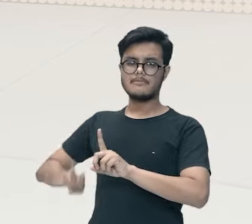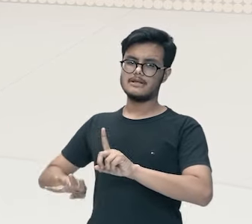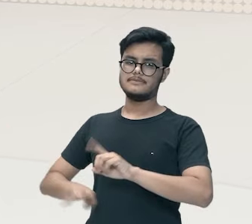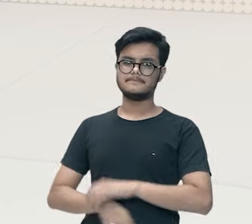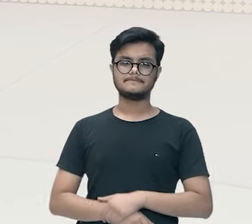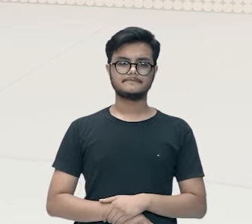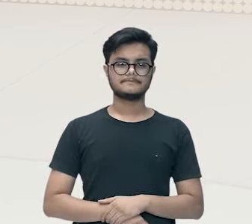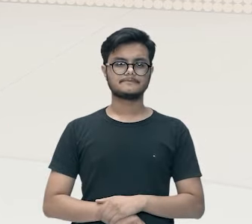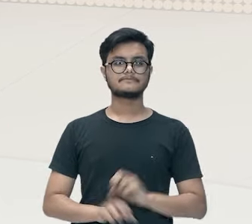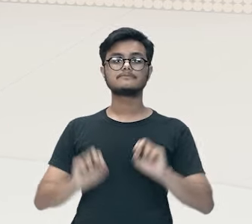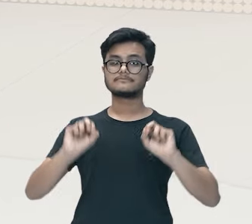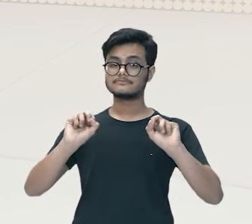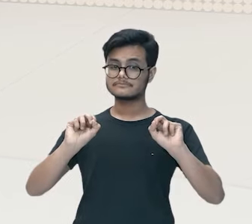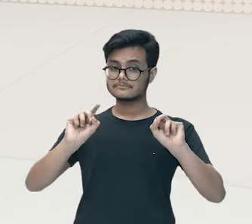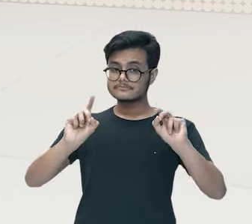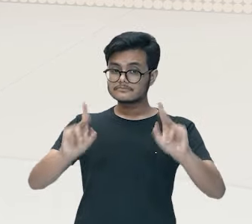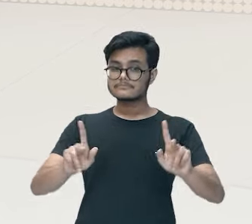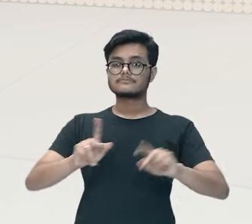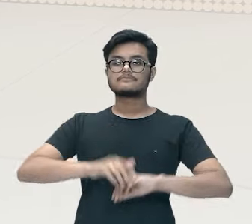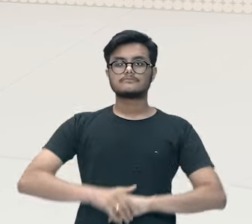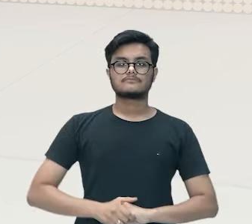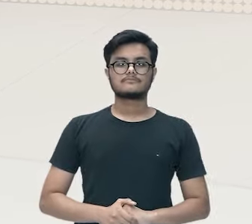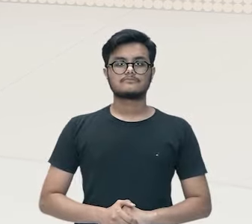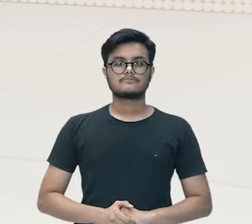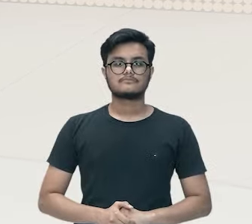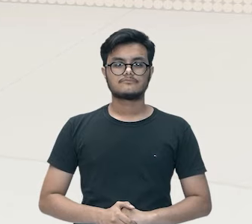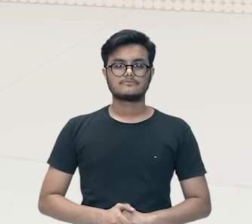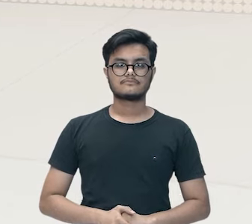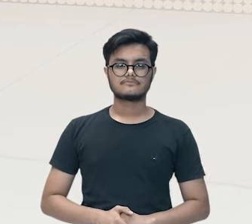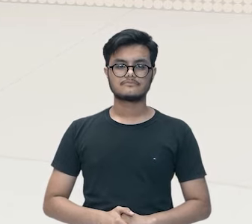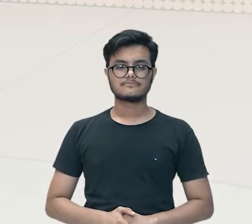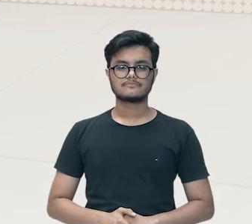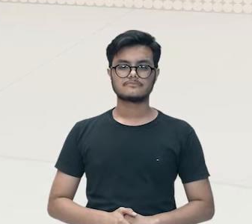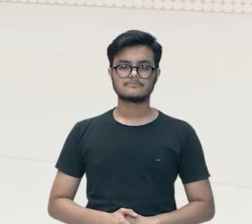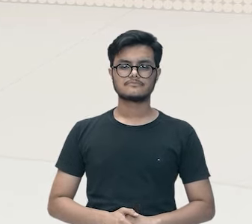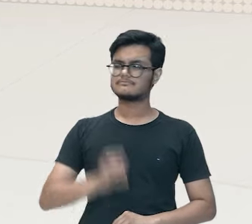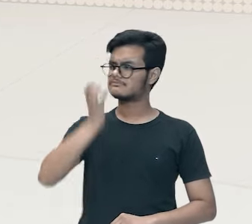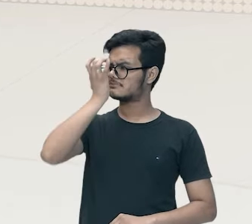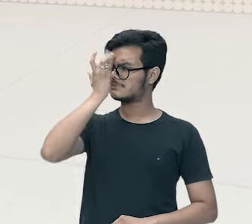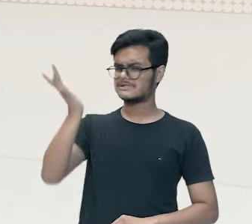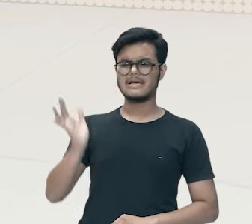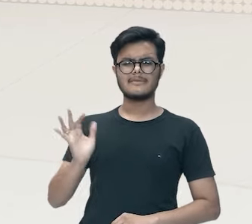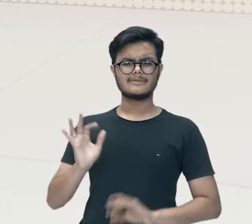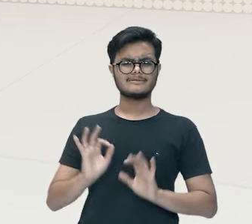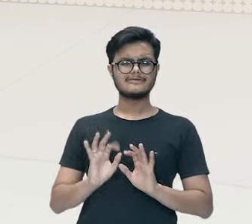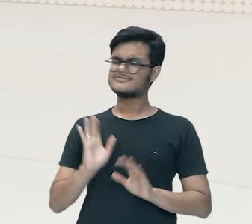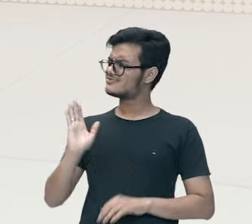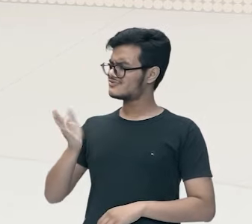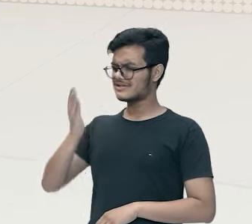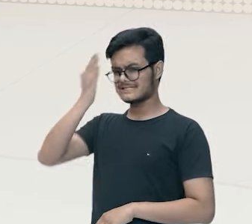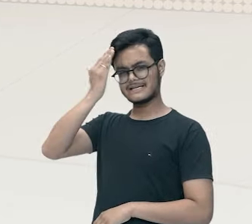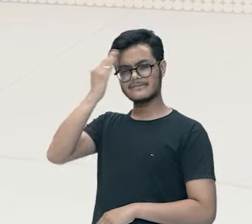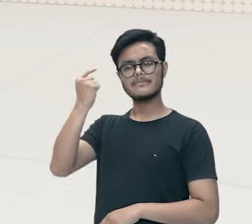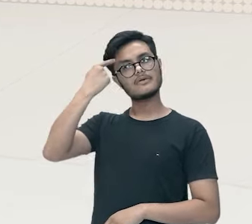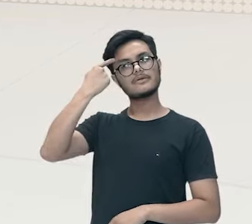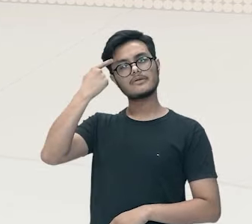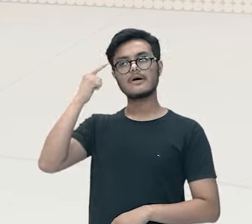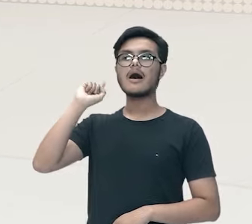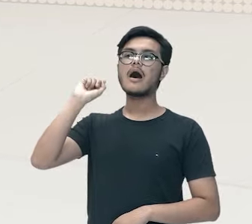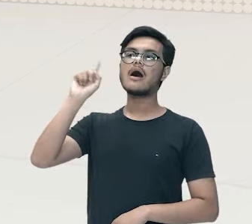ali, prefixo indica quantos carbonos tem. Então, aí já, eu tenho certeza que vocês já estão assim, ó, pensando, poxa, então